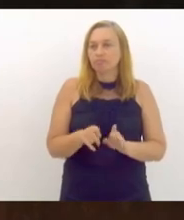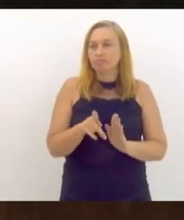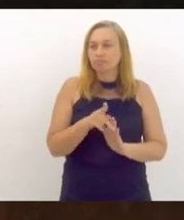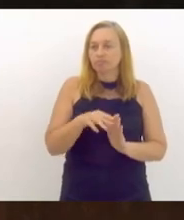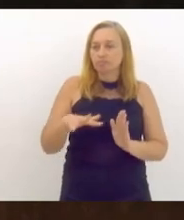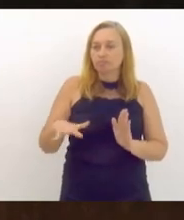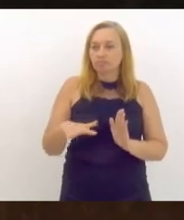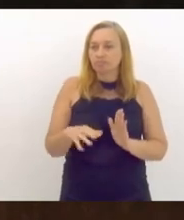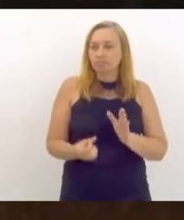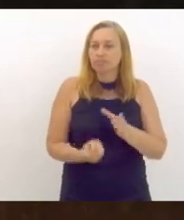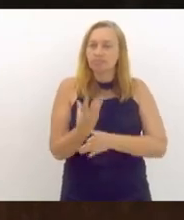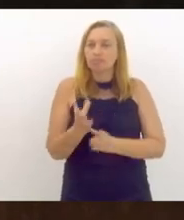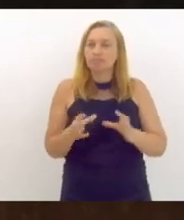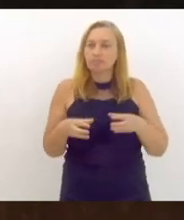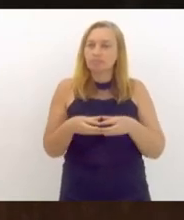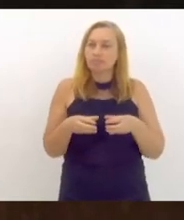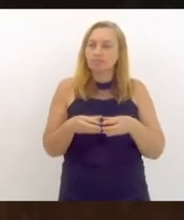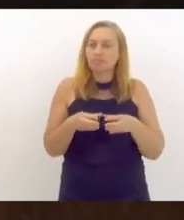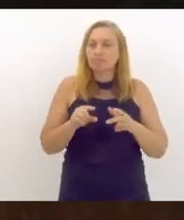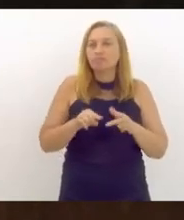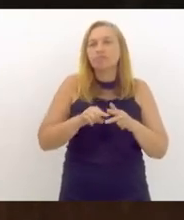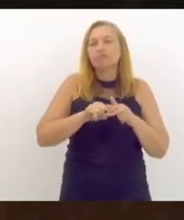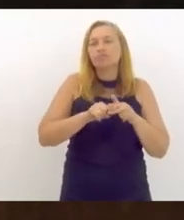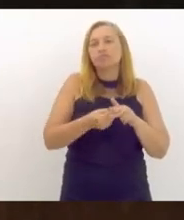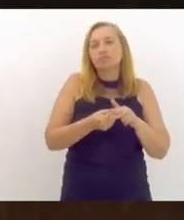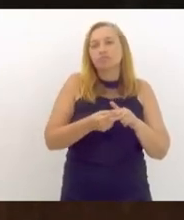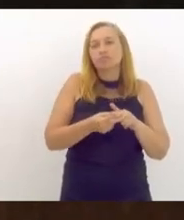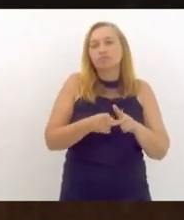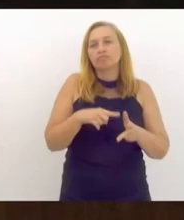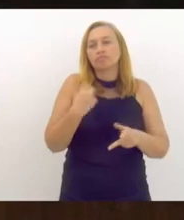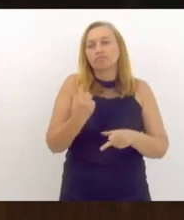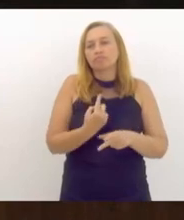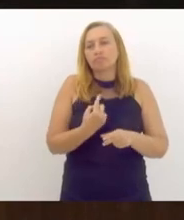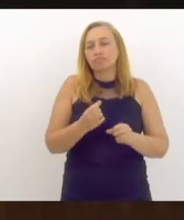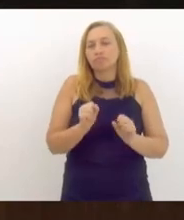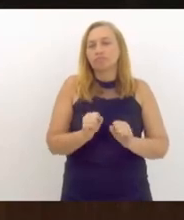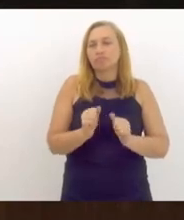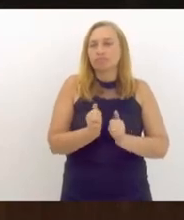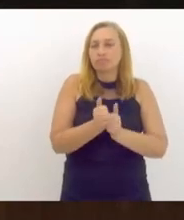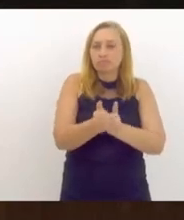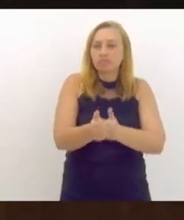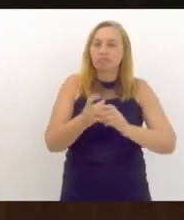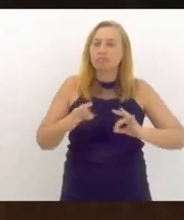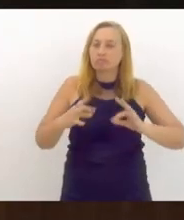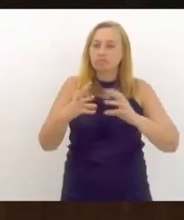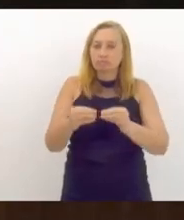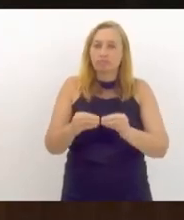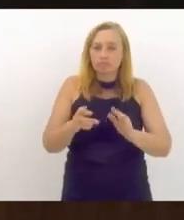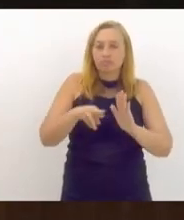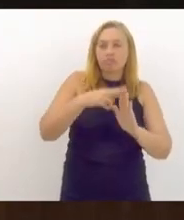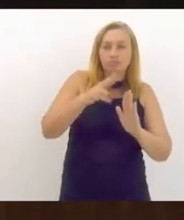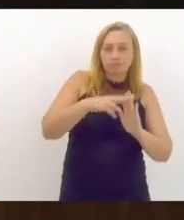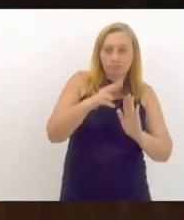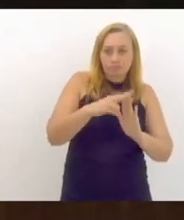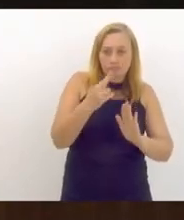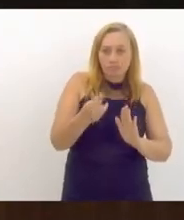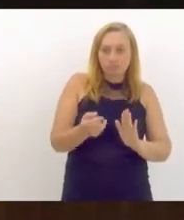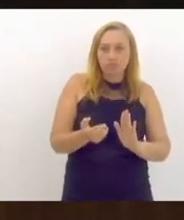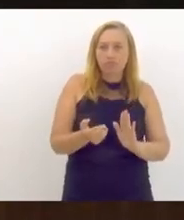protocolo, criando a comissão de regulação para que a gente possa acompanhar todas as resoluções que foram,